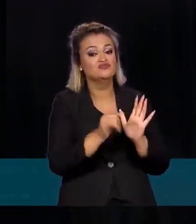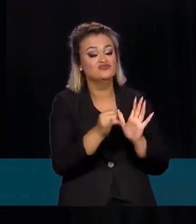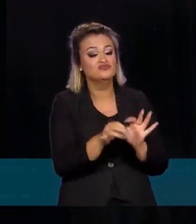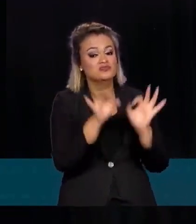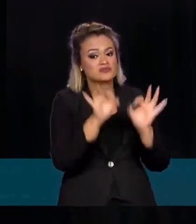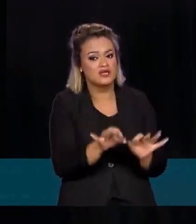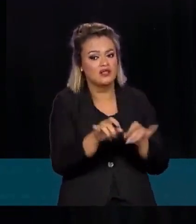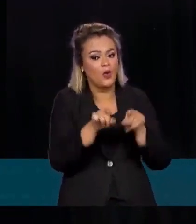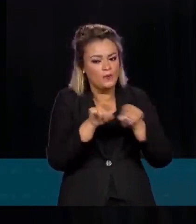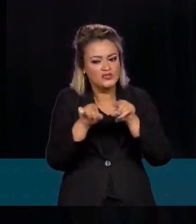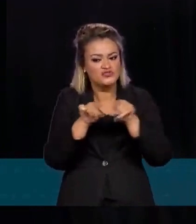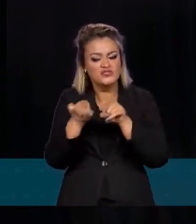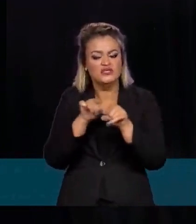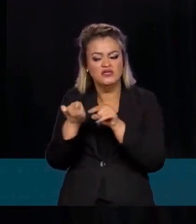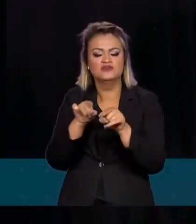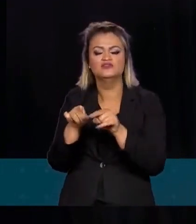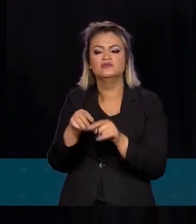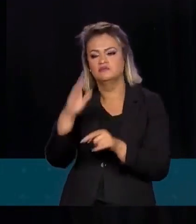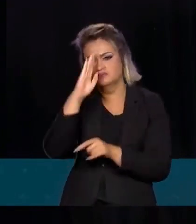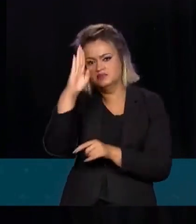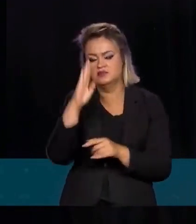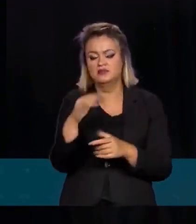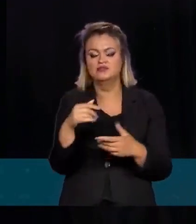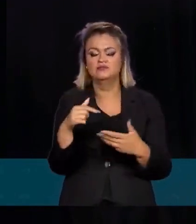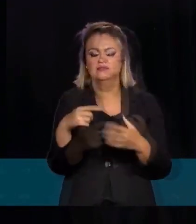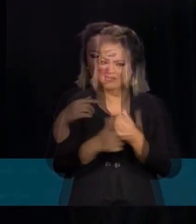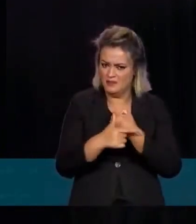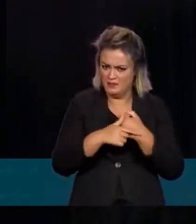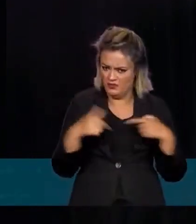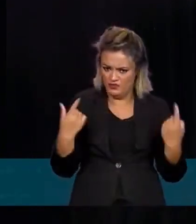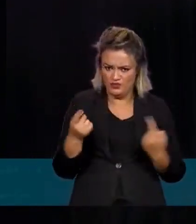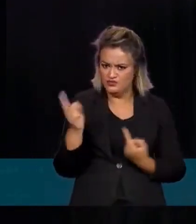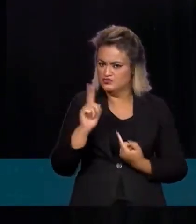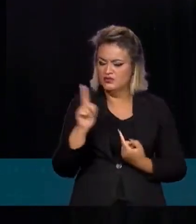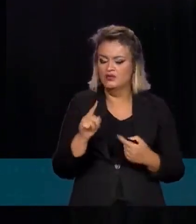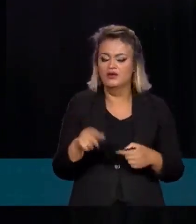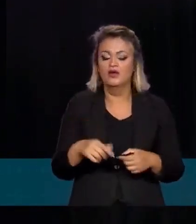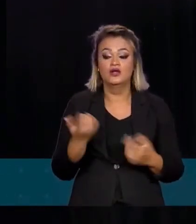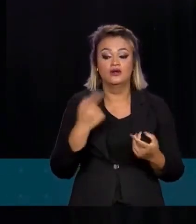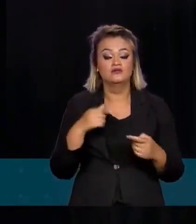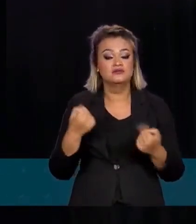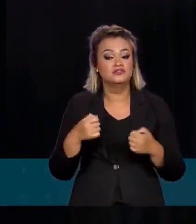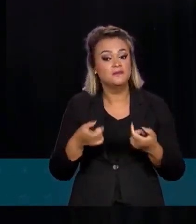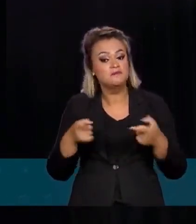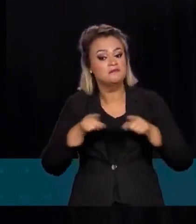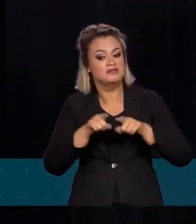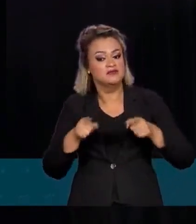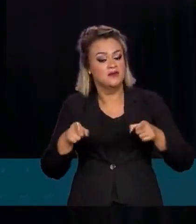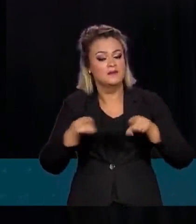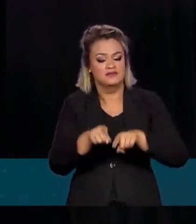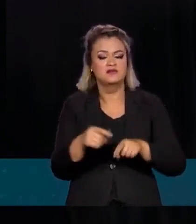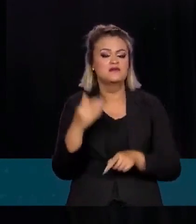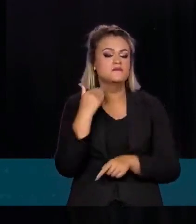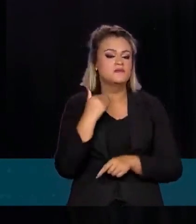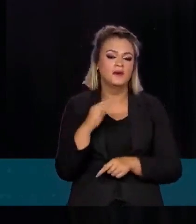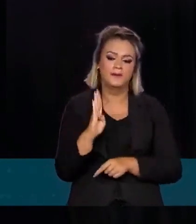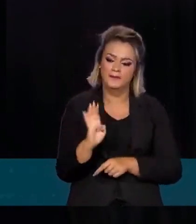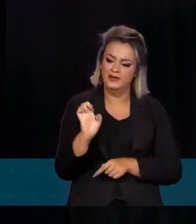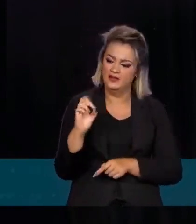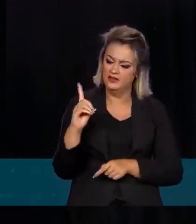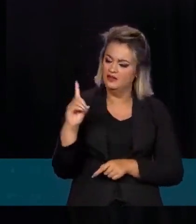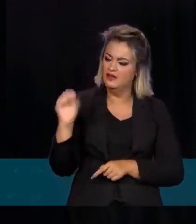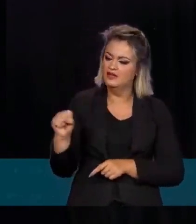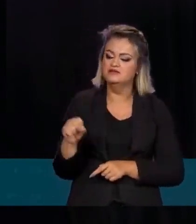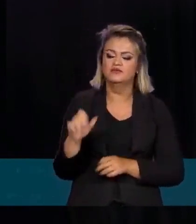mais competitiva sobretudo para micro pequenas e médias empresas precisamos de parceria e obedece pode contribuir